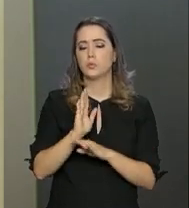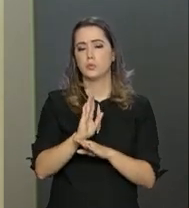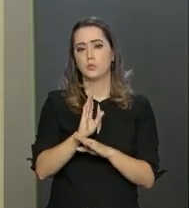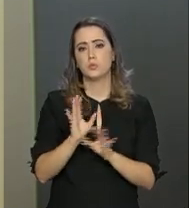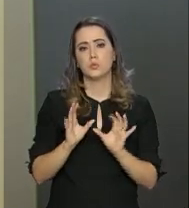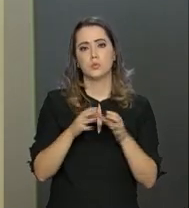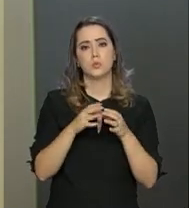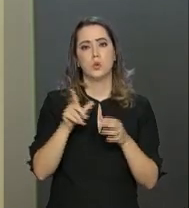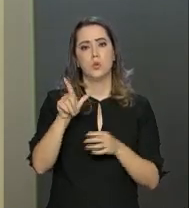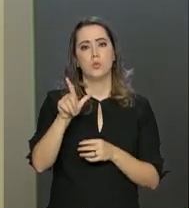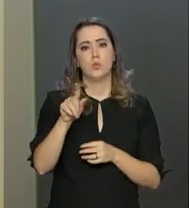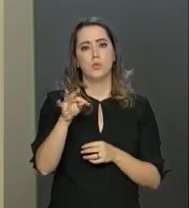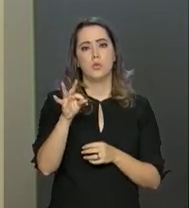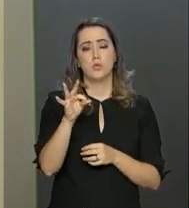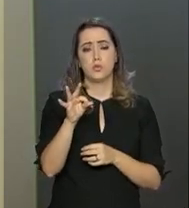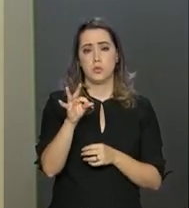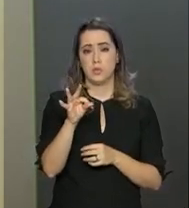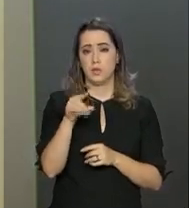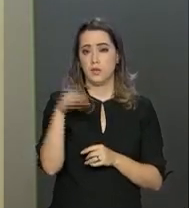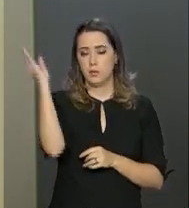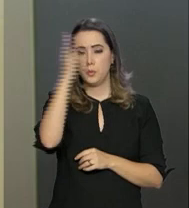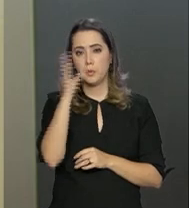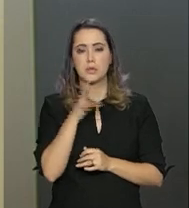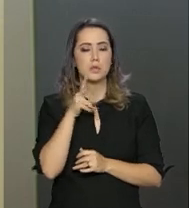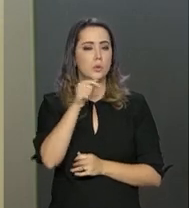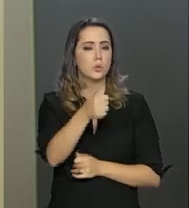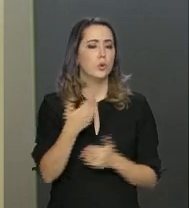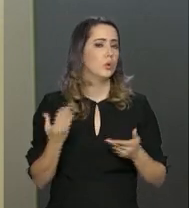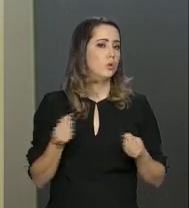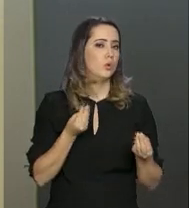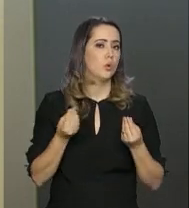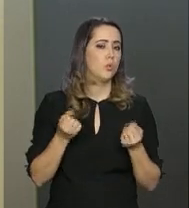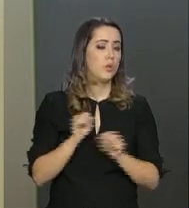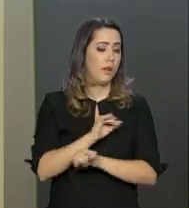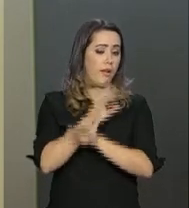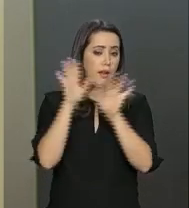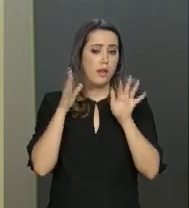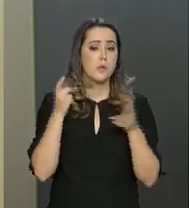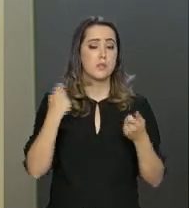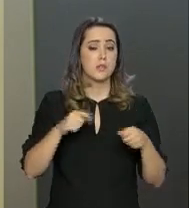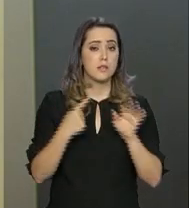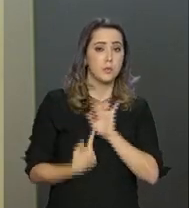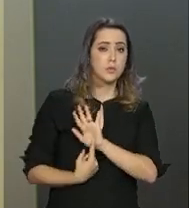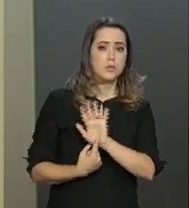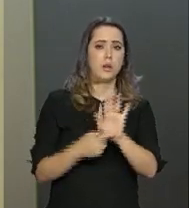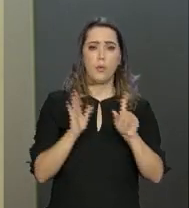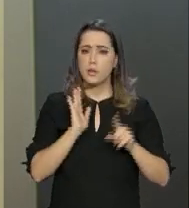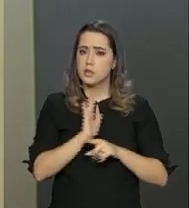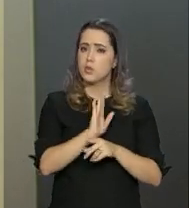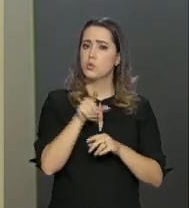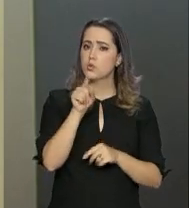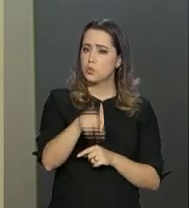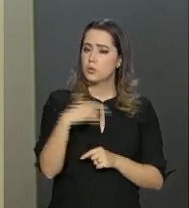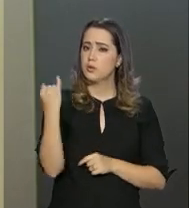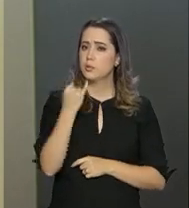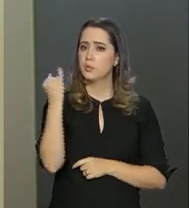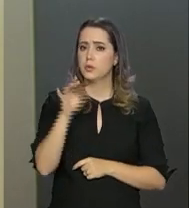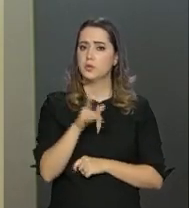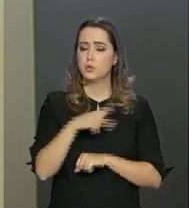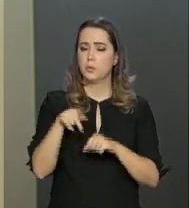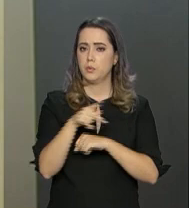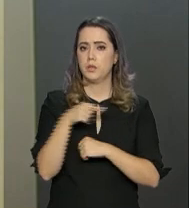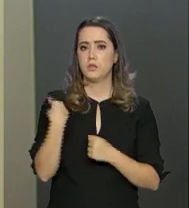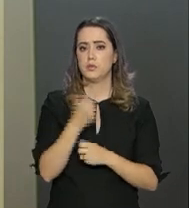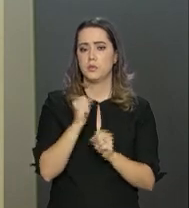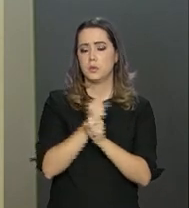da comunidade LGBT para o Brasil, né, para que cada vez mais fique claro o quanto essa contribuição faz sentido para a nação. Nós